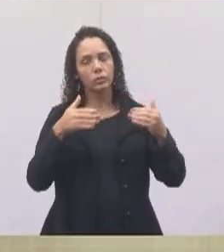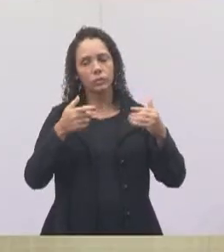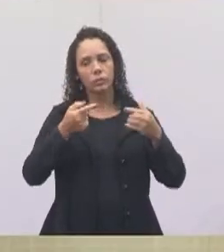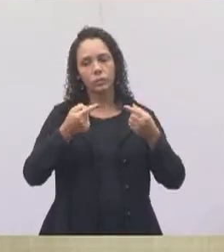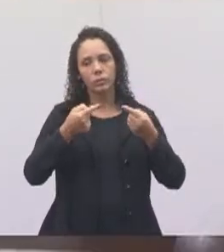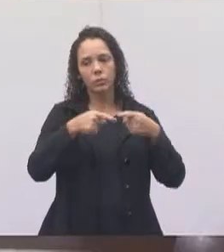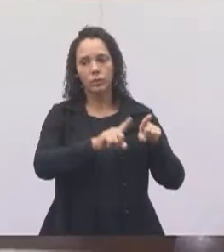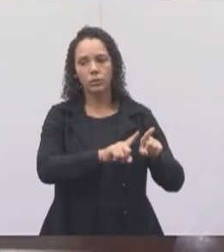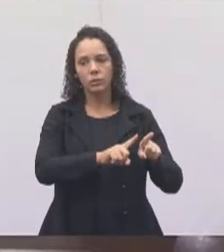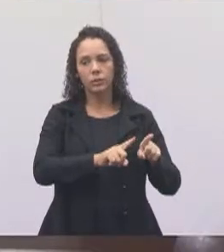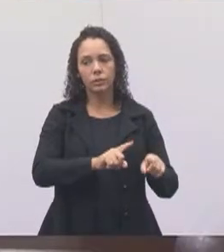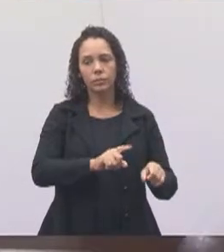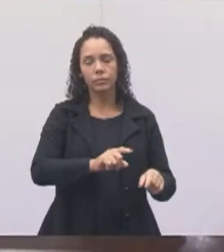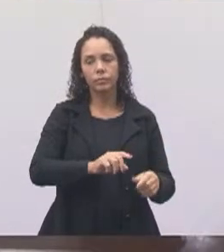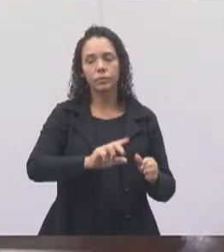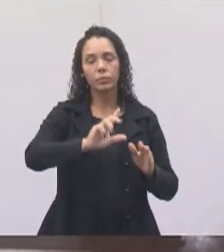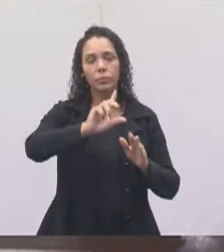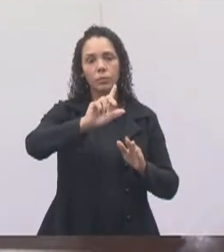Próxima emenda.